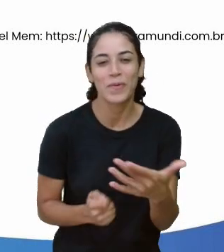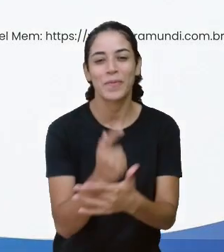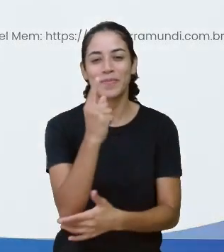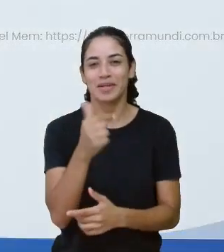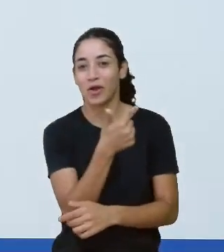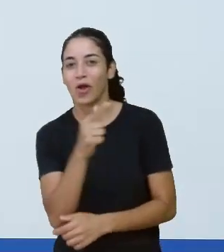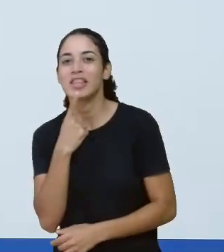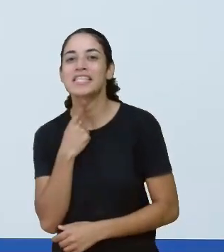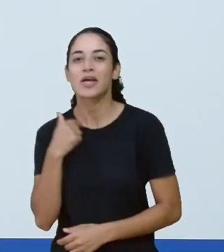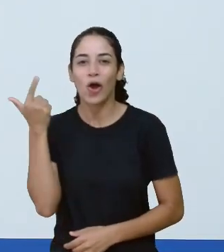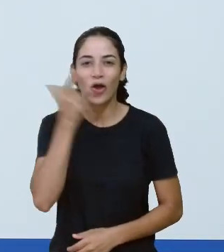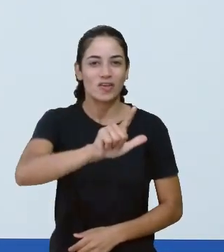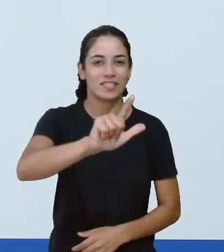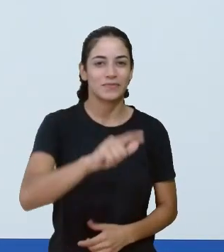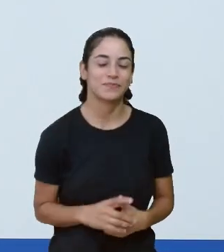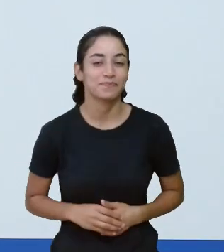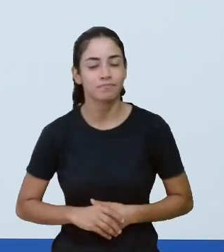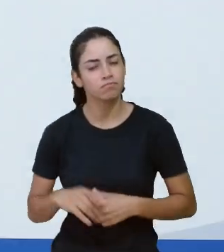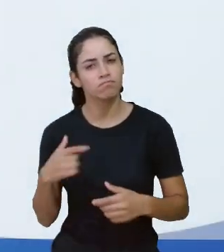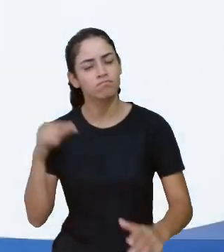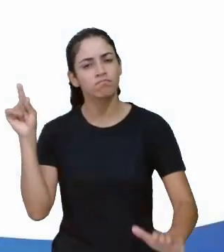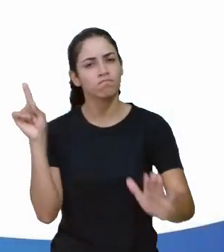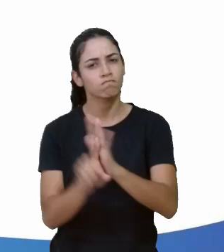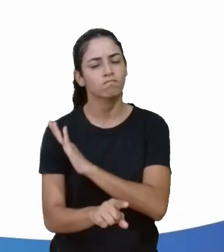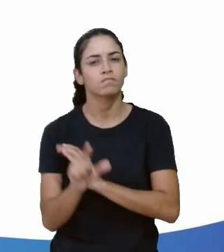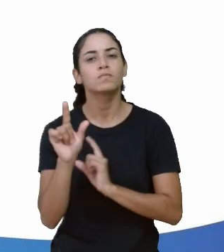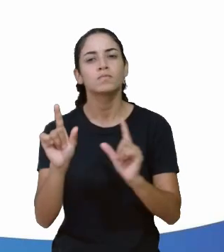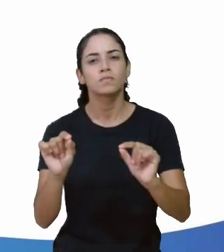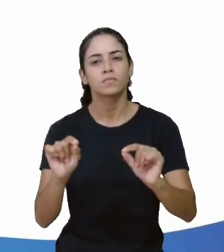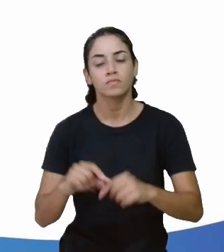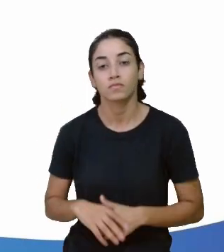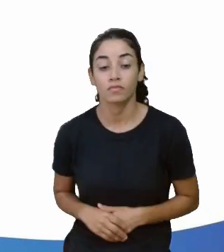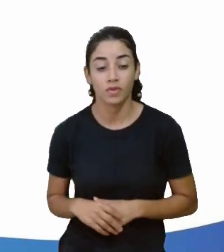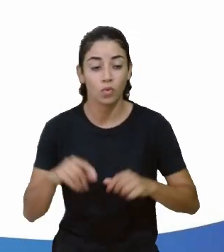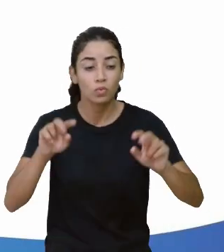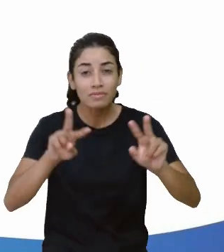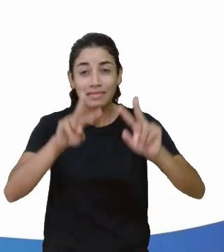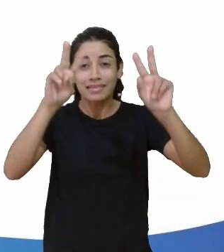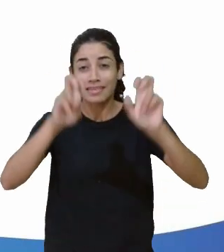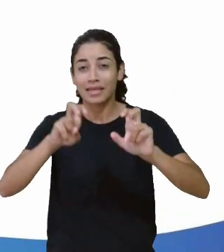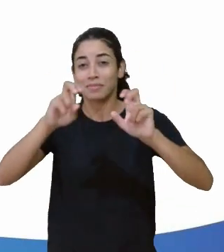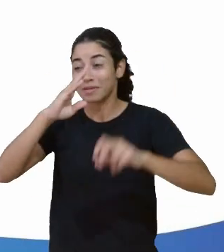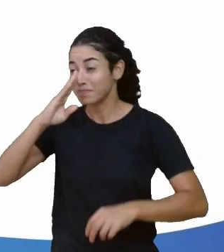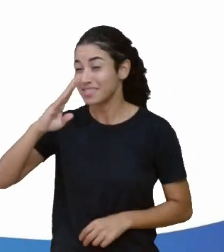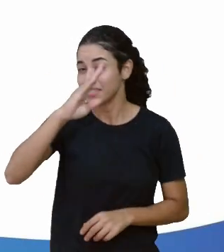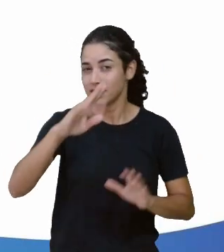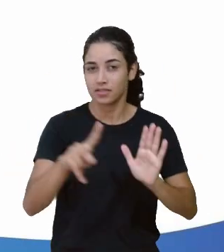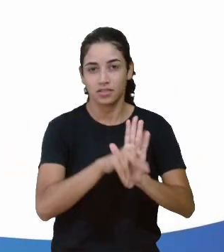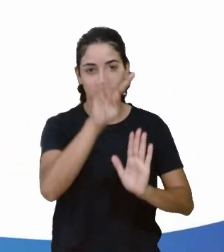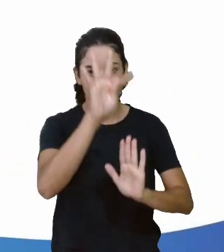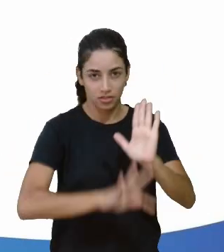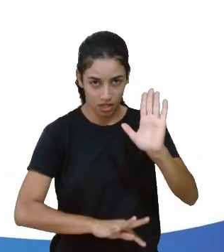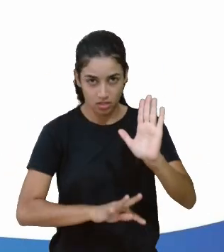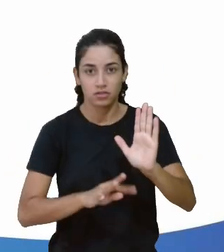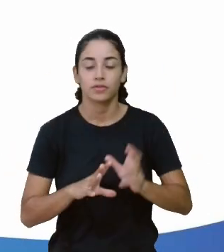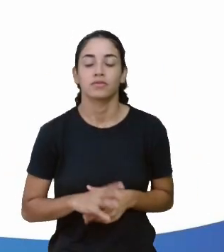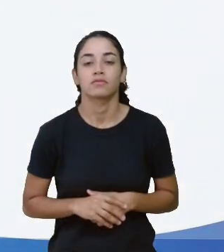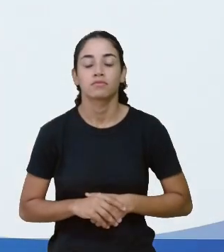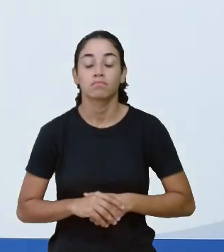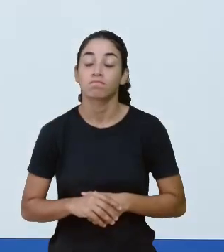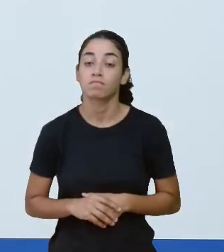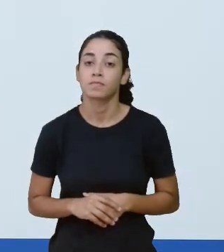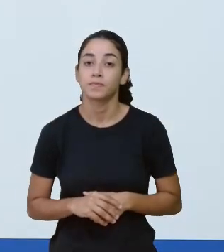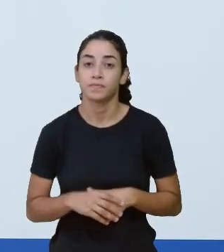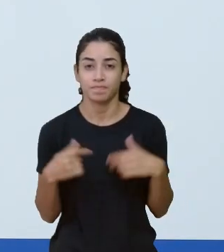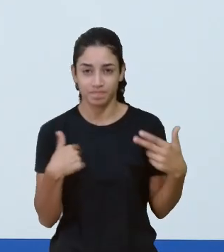desejos. Então a pergunta é: o tema principal abordado no texto. Percebam